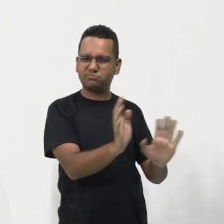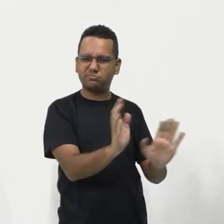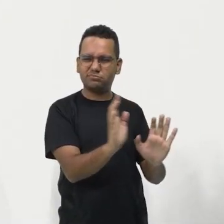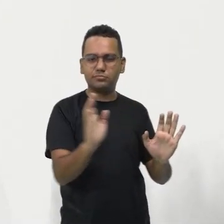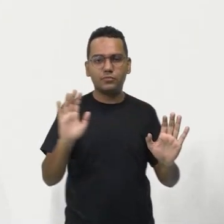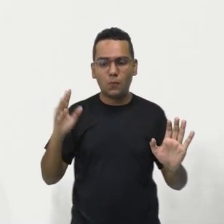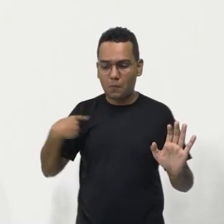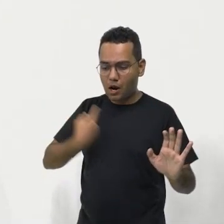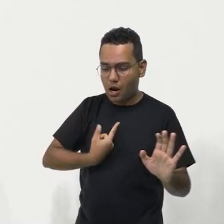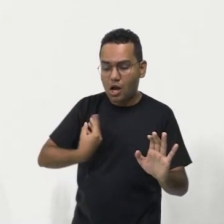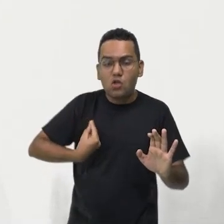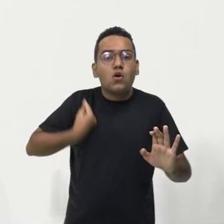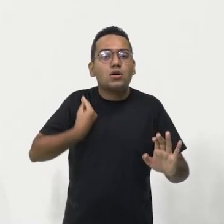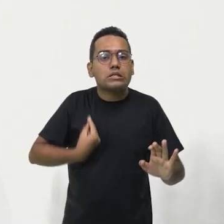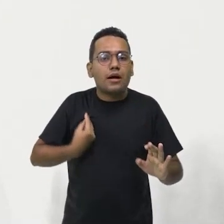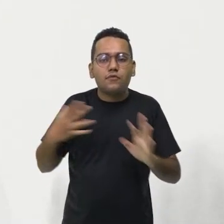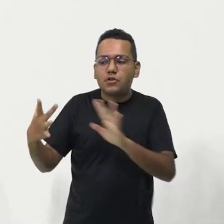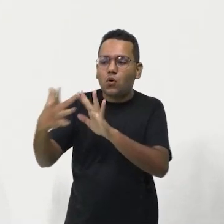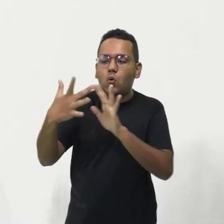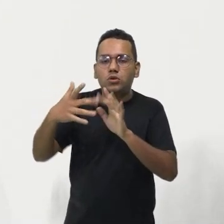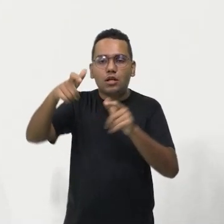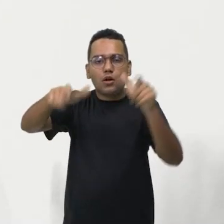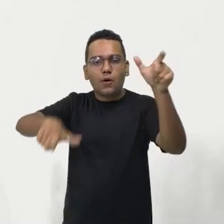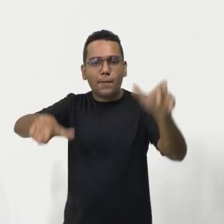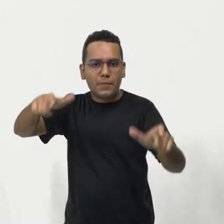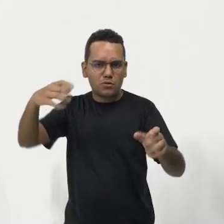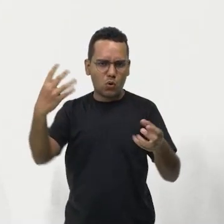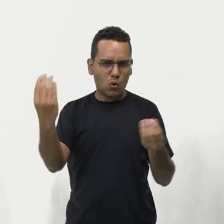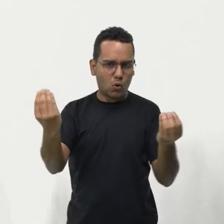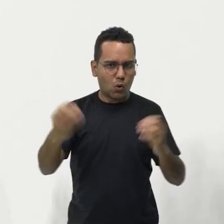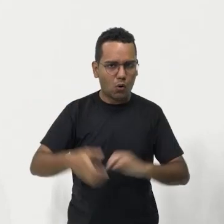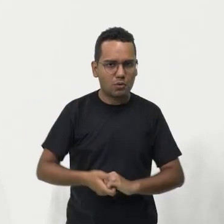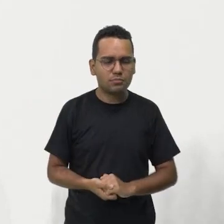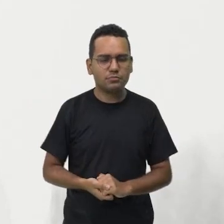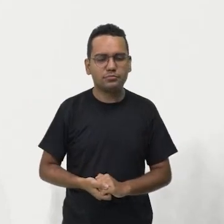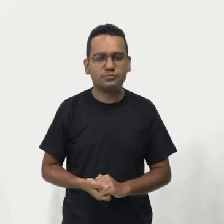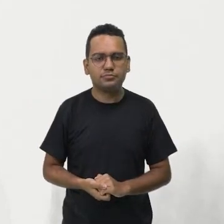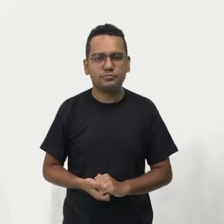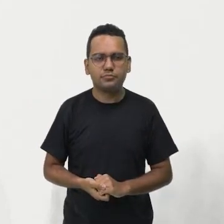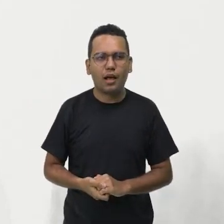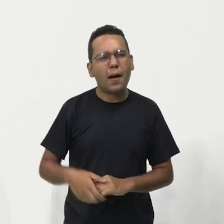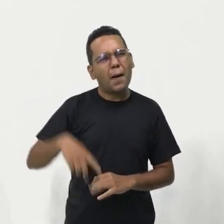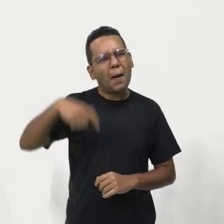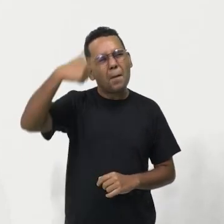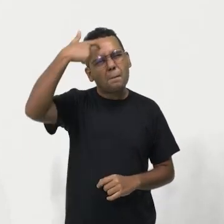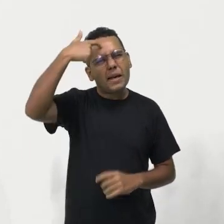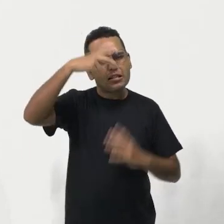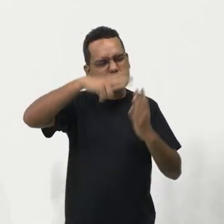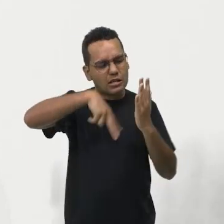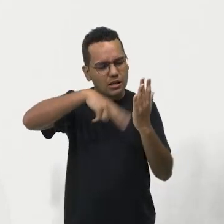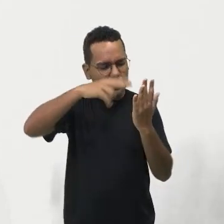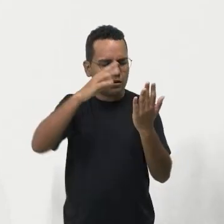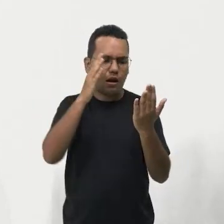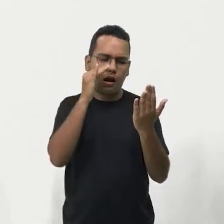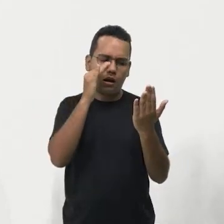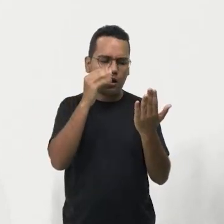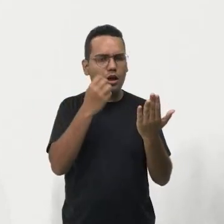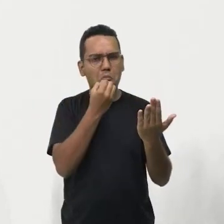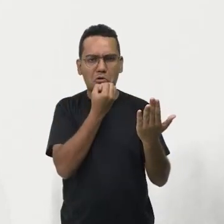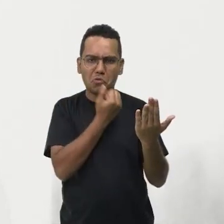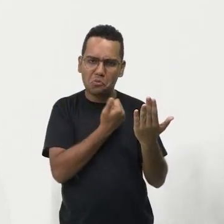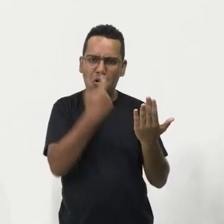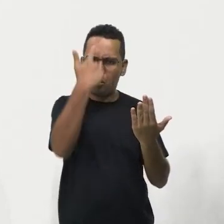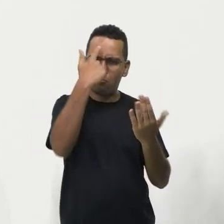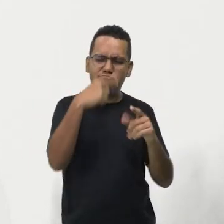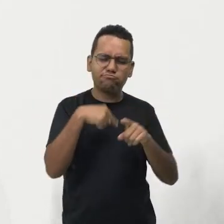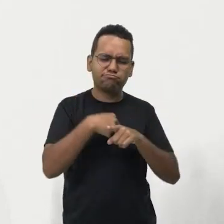nossa atenção, já nos convida a fazer uma leitura, deixa até o leitor curioso, certo? E o subtítulo vem detalhar